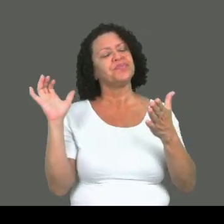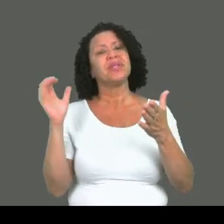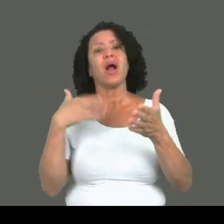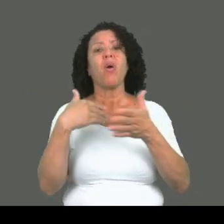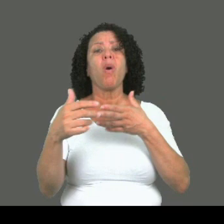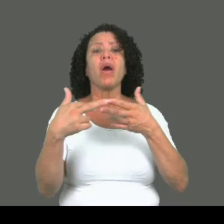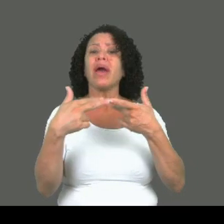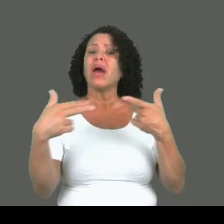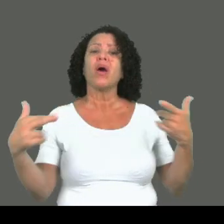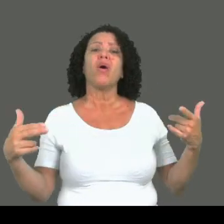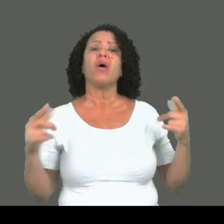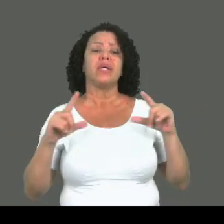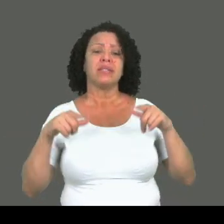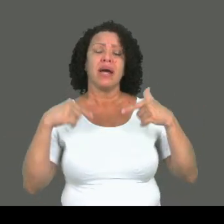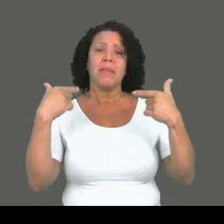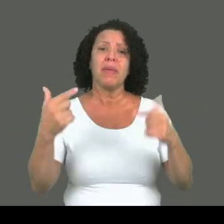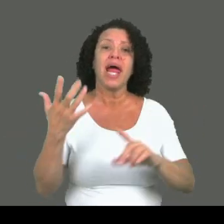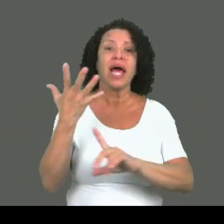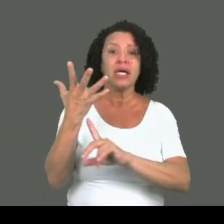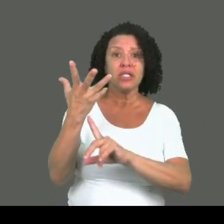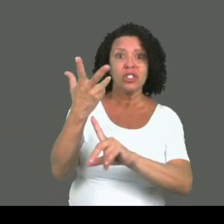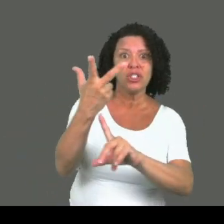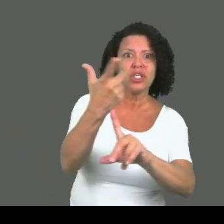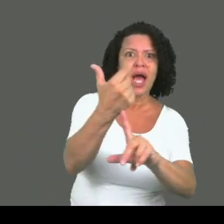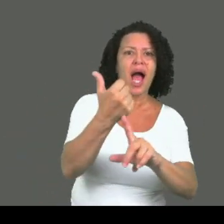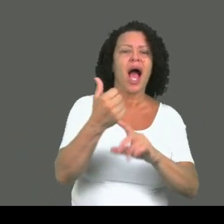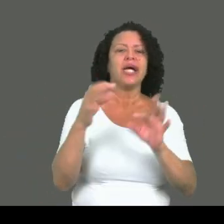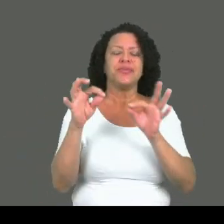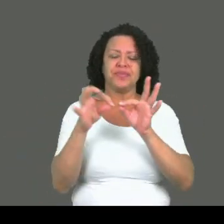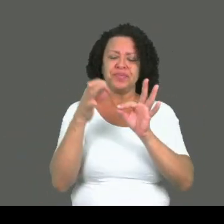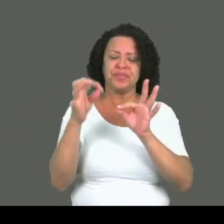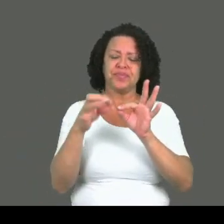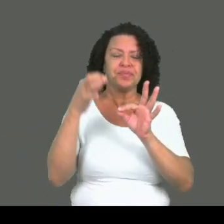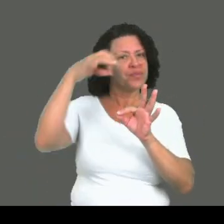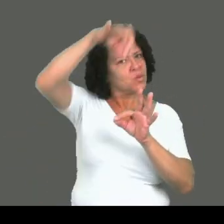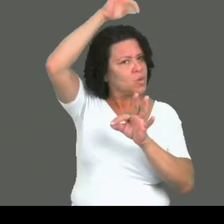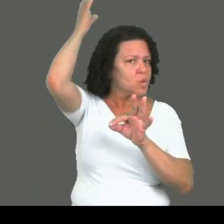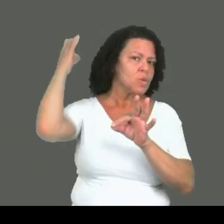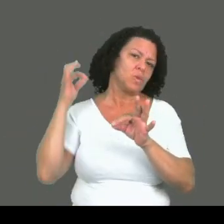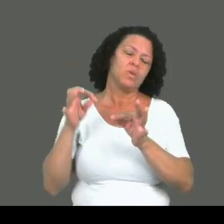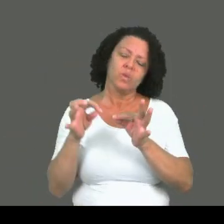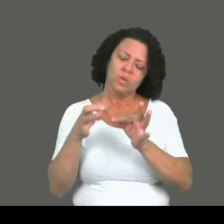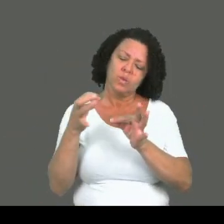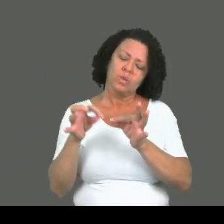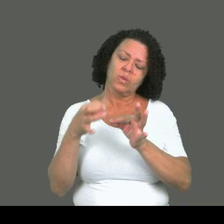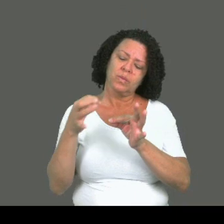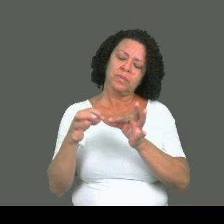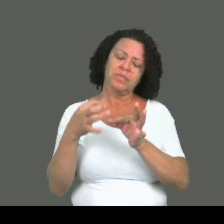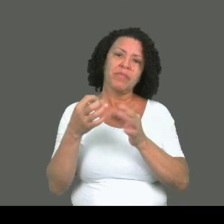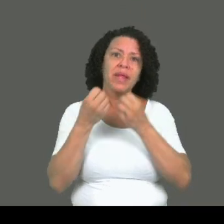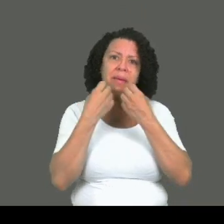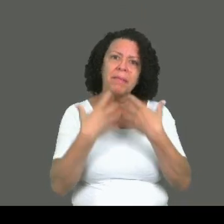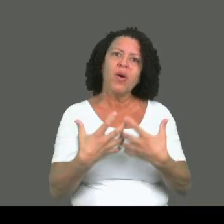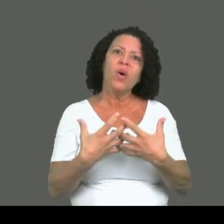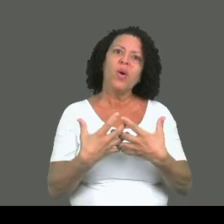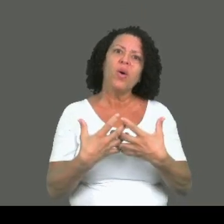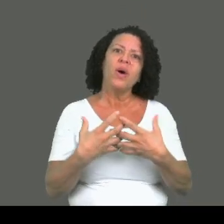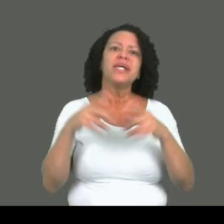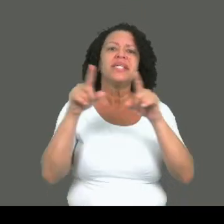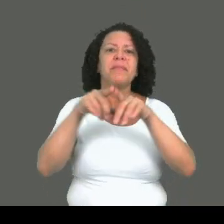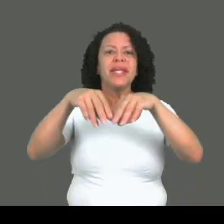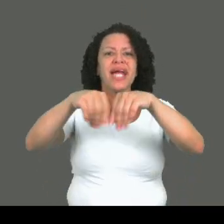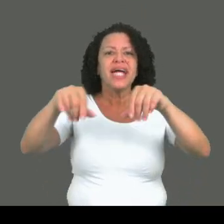Qualquer trabalho de artesanato, bordar, plantar, mexer com a natureza é muito bom, é revigorante,